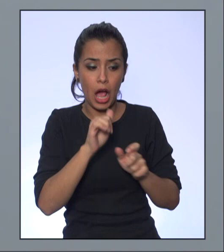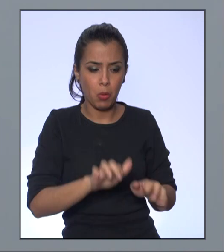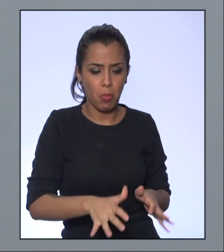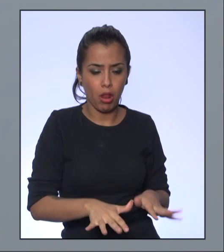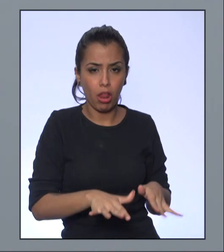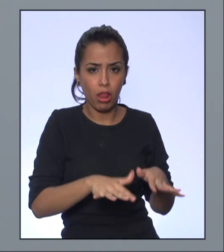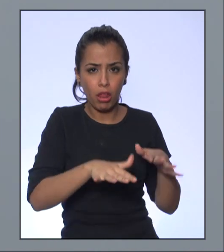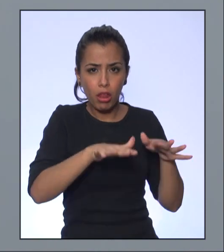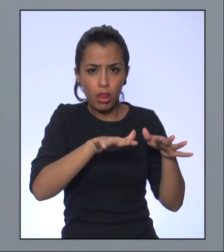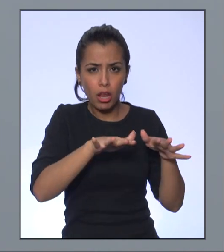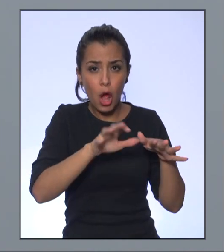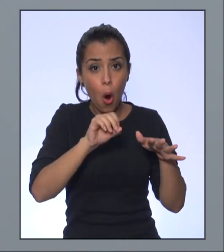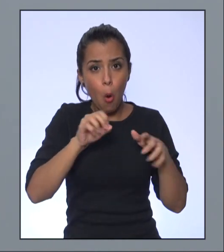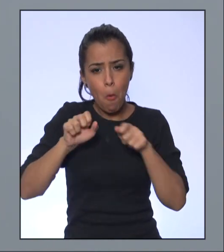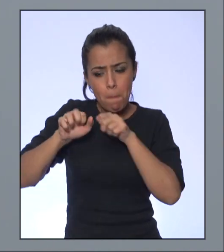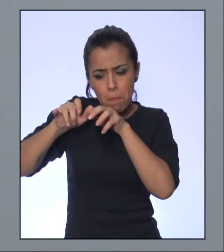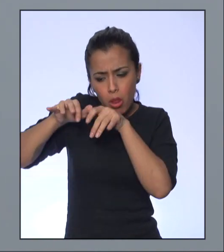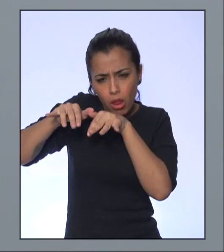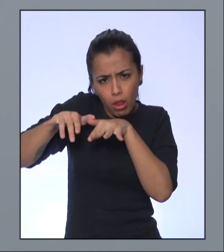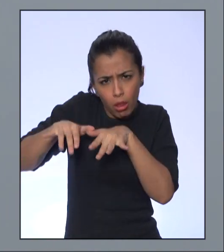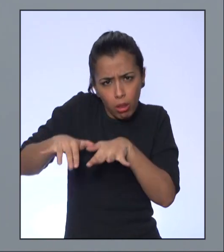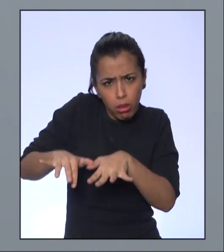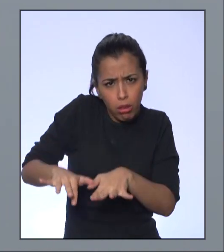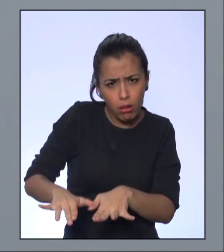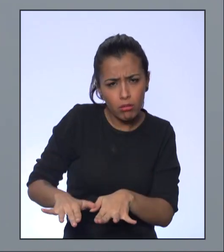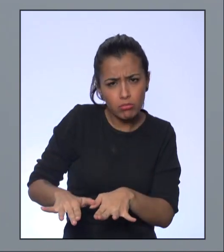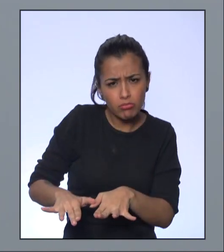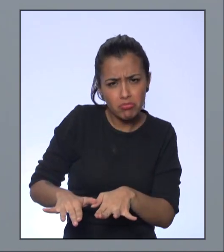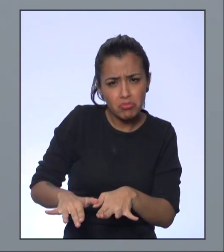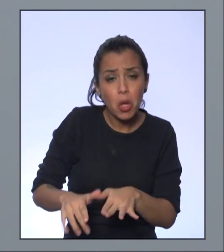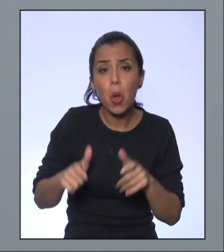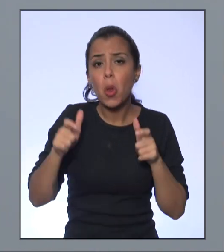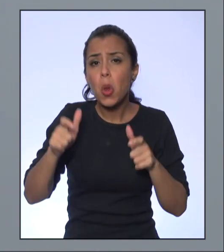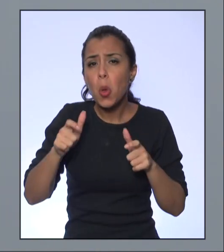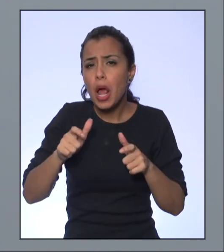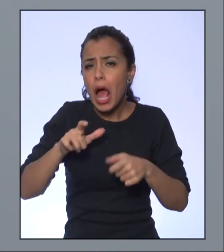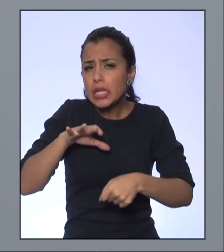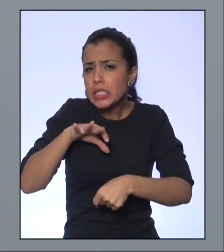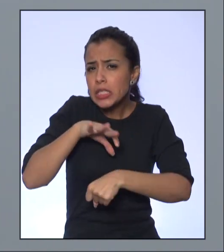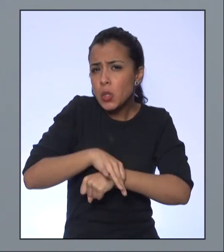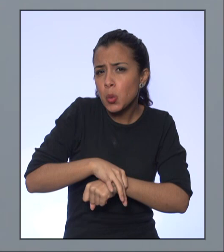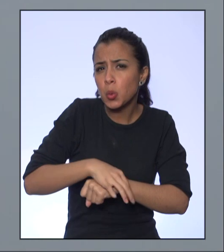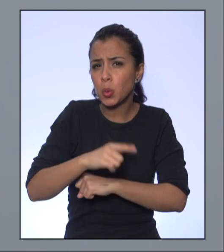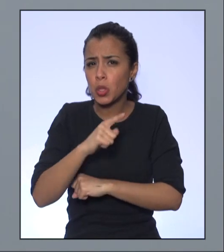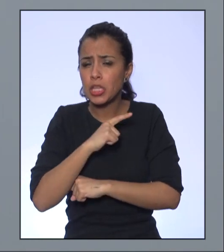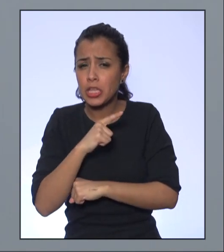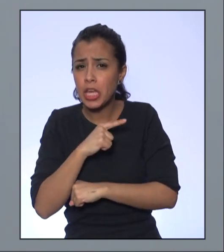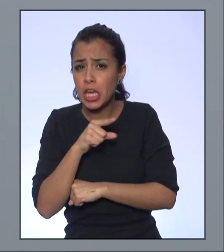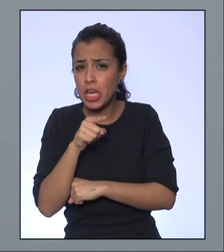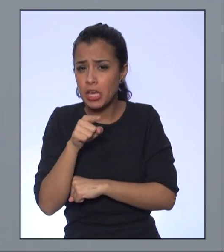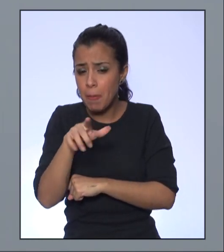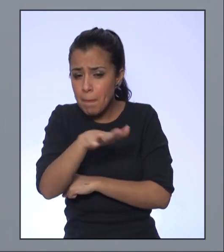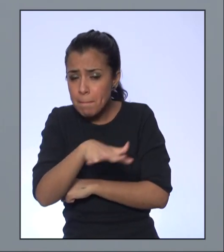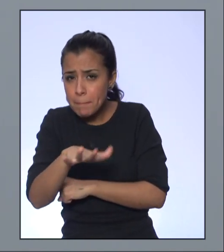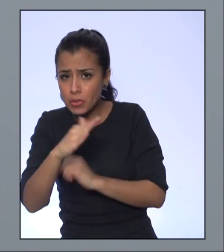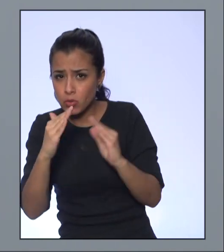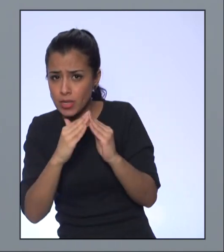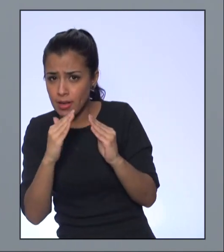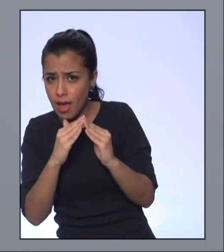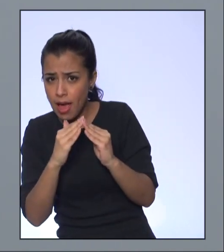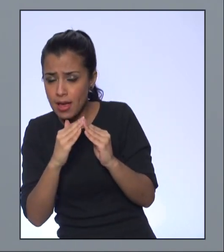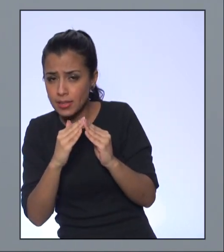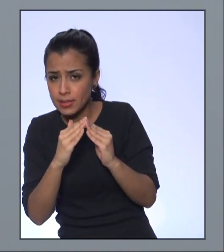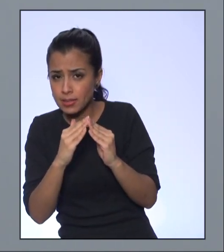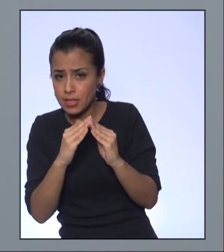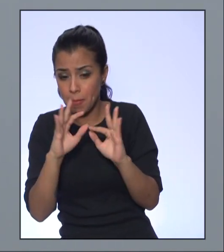Quais são os lugares seguros no teu bairro que você pode se abrigar, ou mesmo tua família, teus amigos? Quais são os